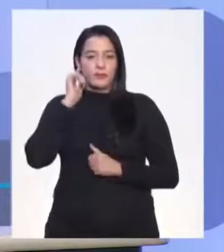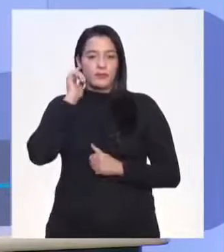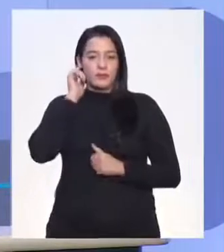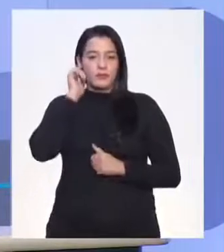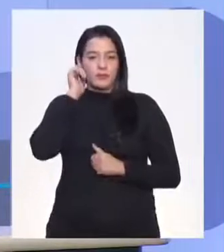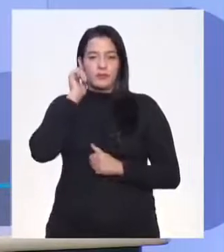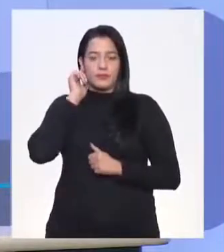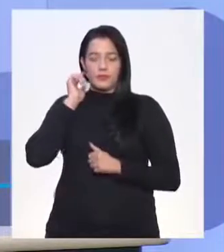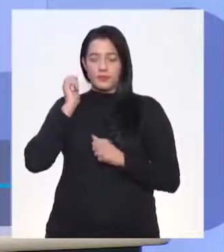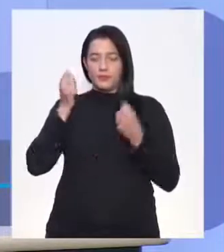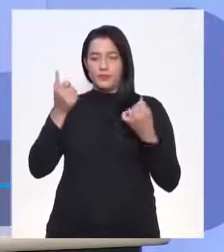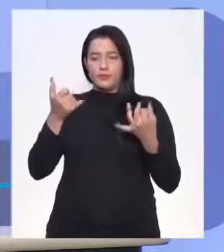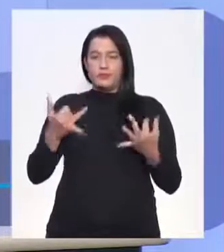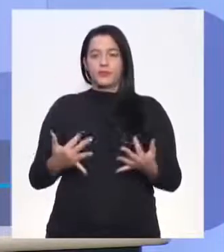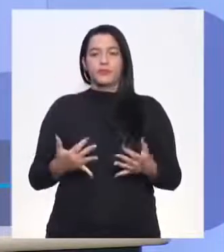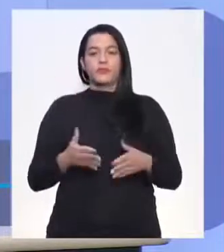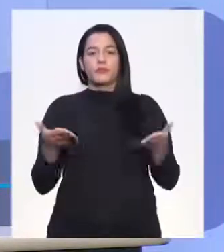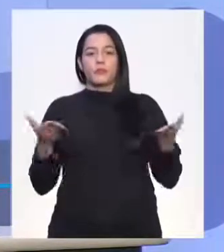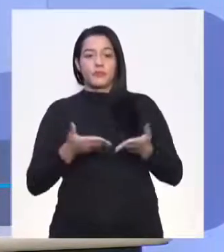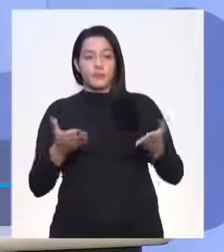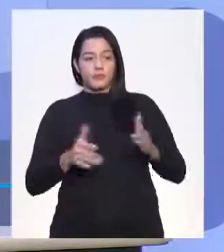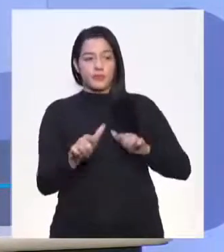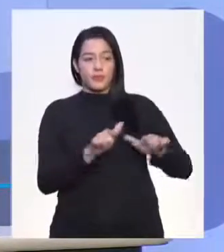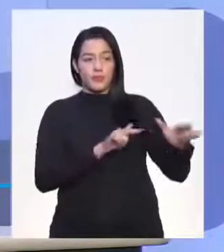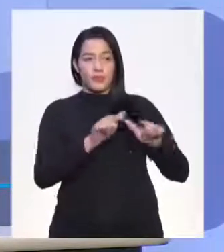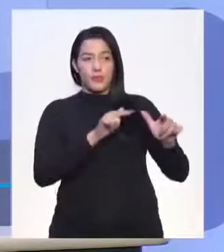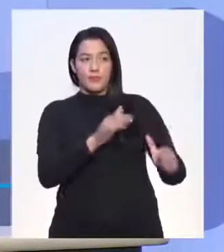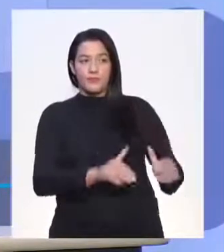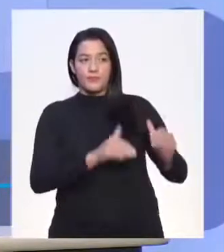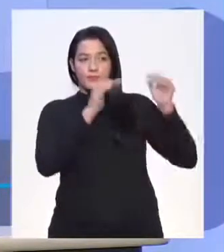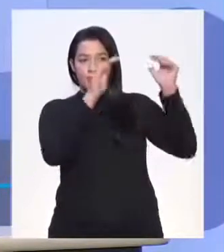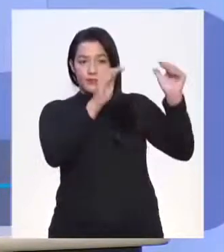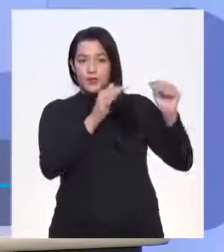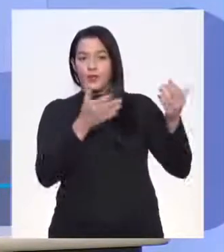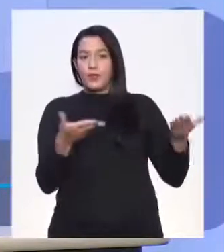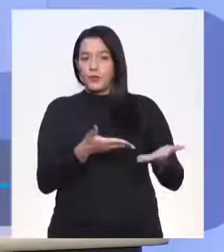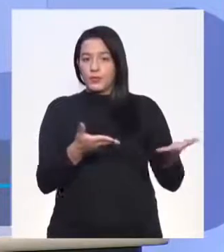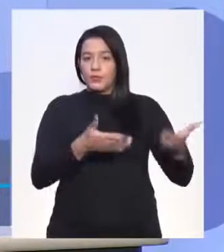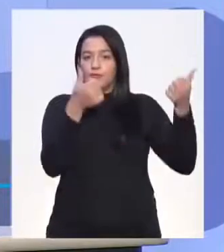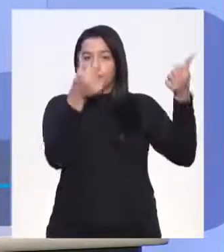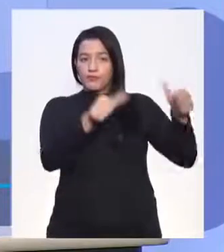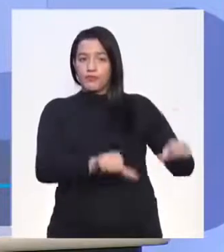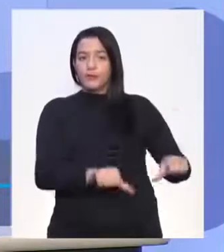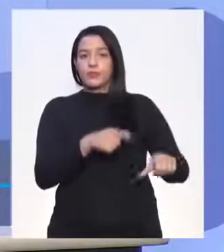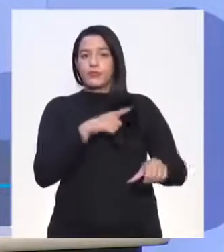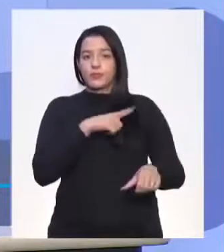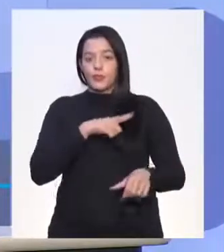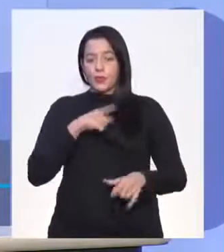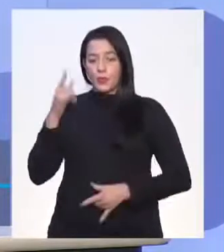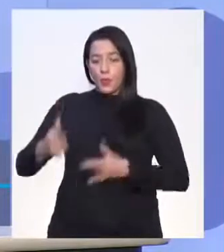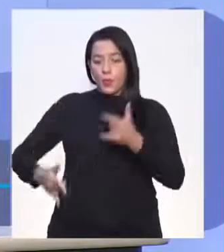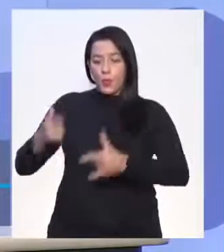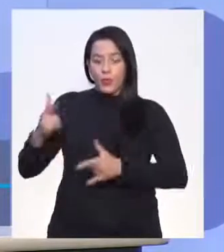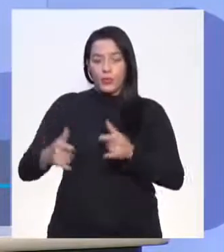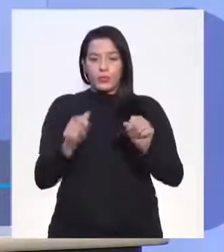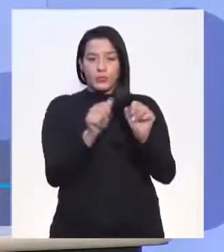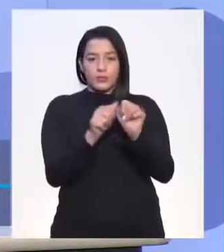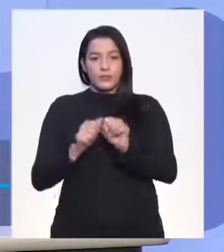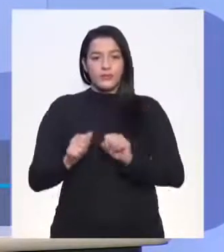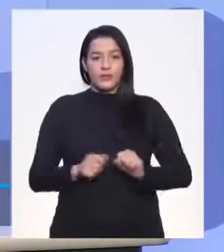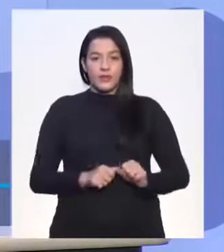aqui para vocês. Ó. Agora, os empregos de alta qualificação também são afetados. E muito. O mesmo robô que faz, às vezes,